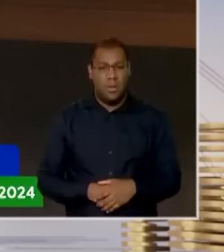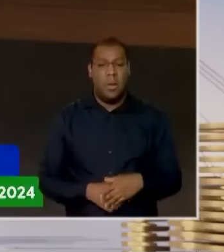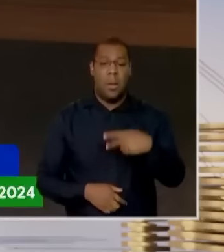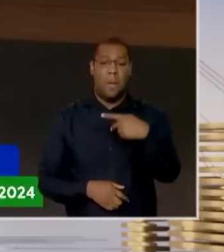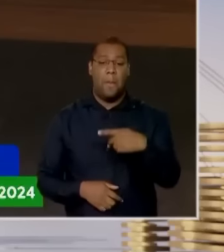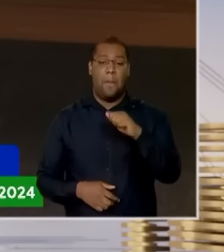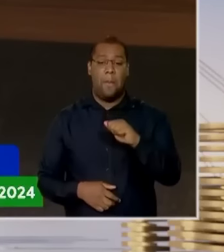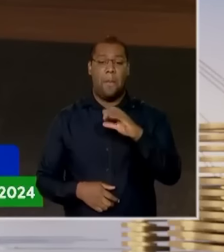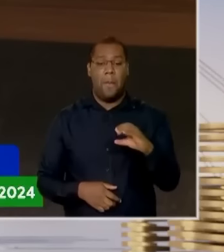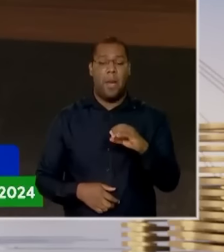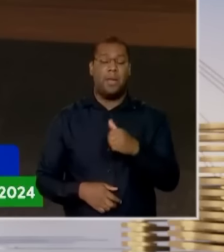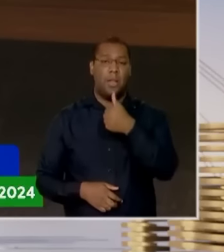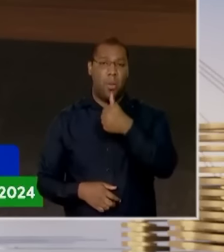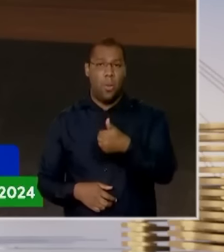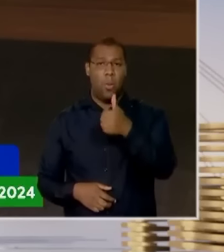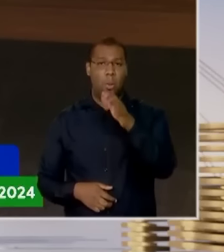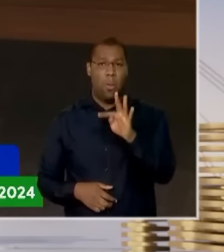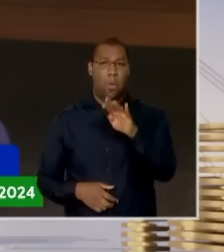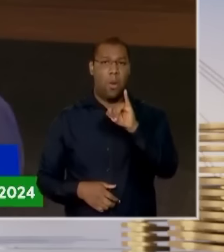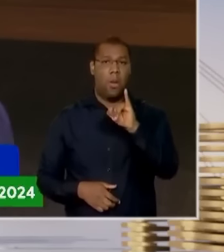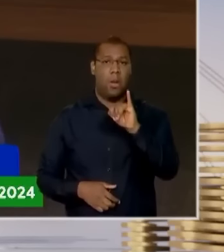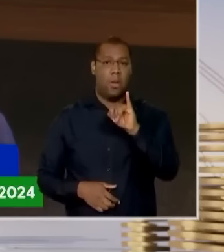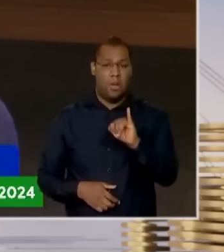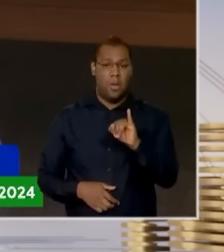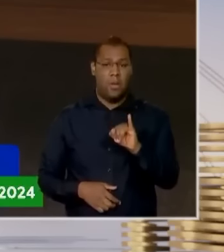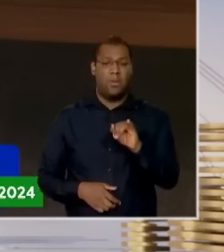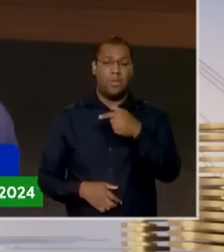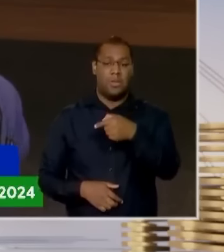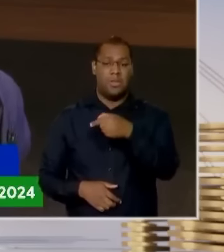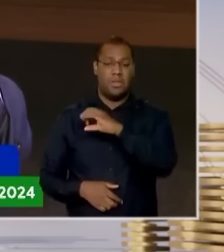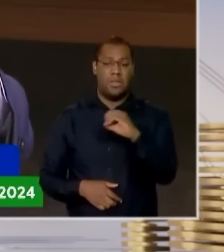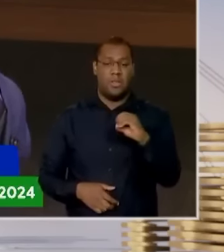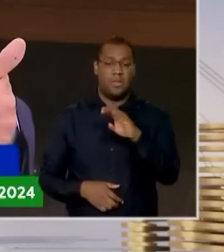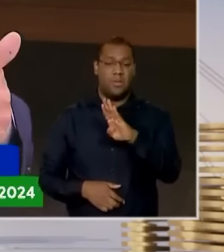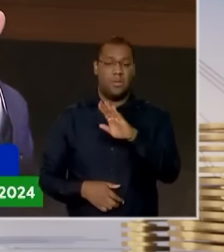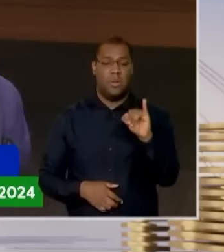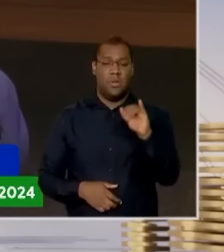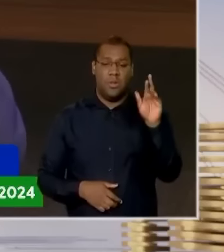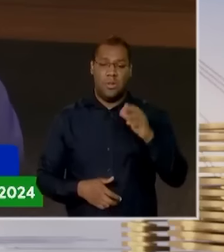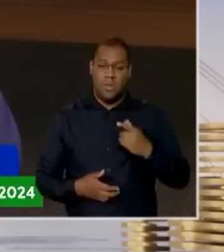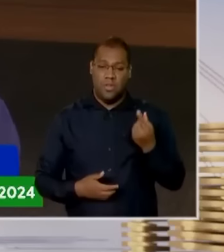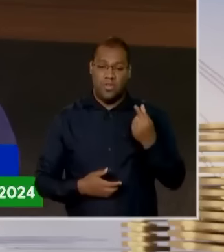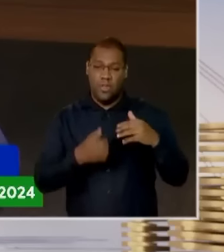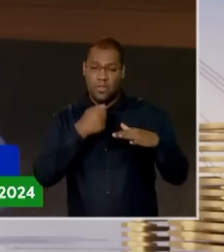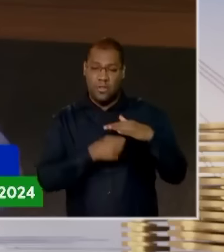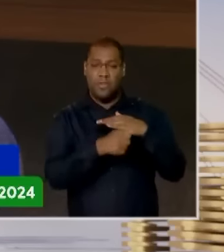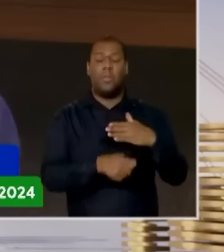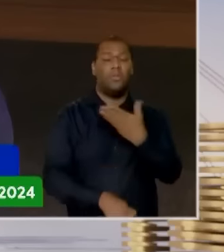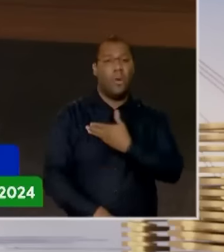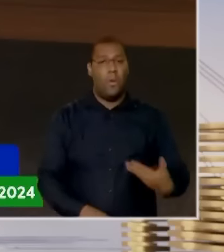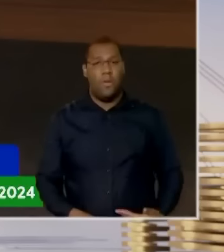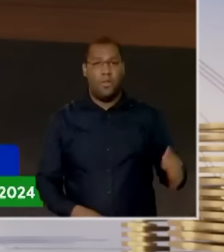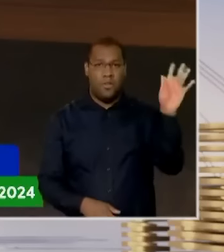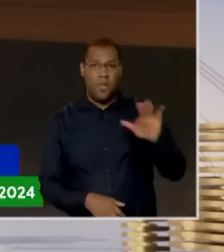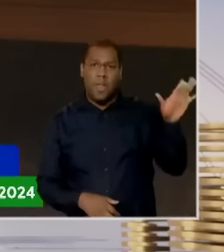da condição de pagamento da dívida norte-americana, né? Isso é uma realidade. Sobre as aprovações no